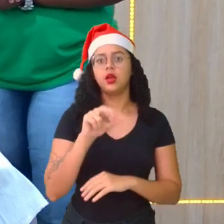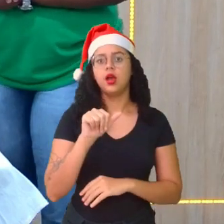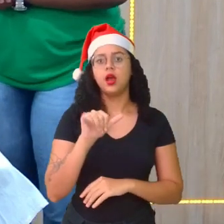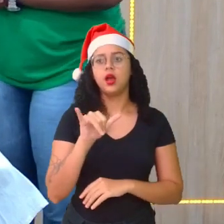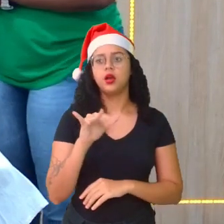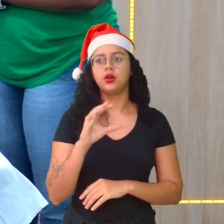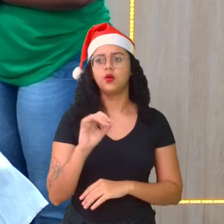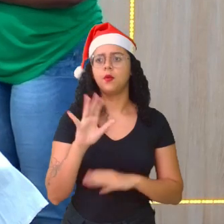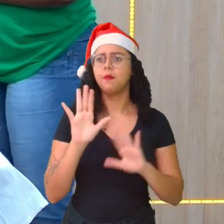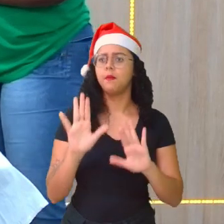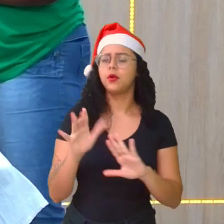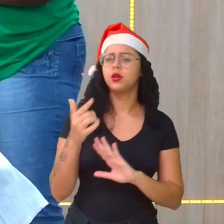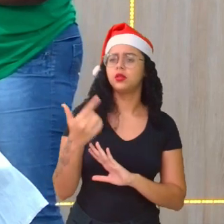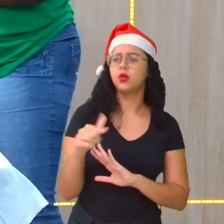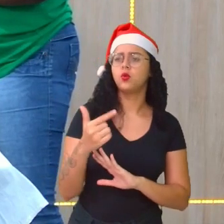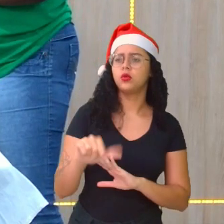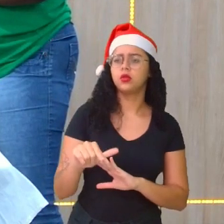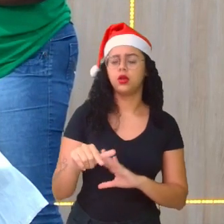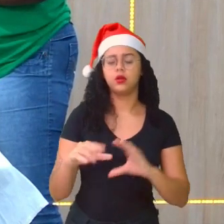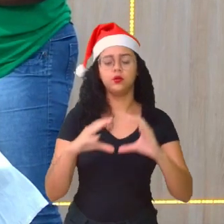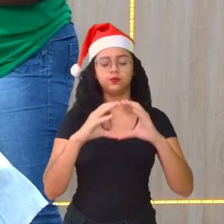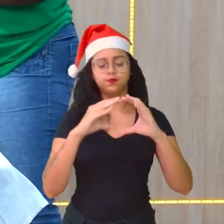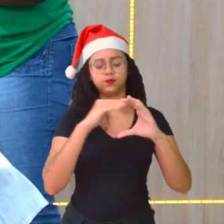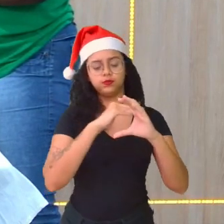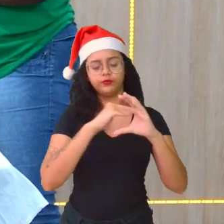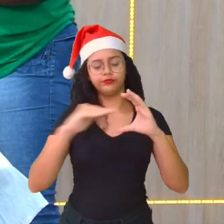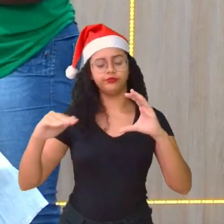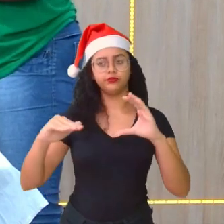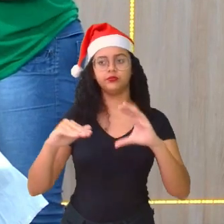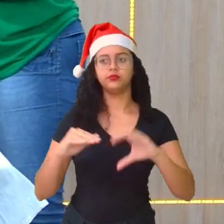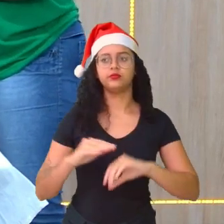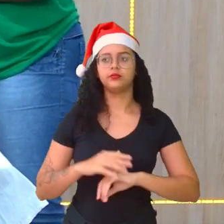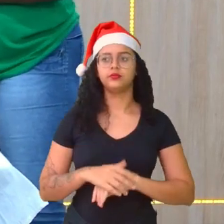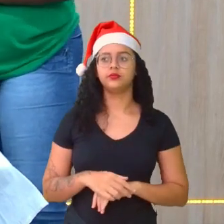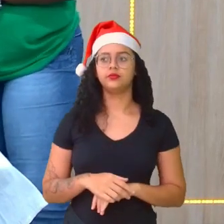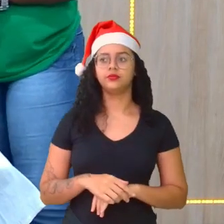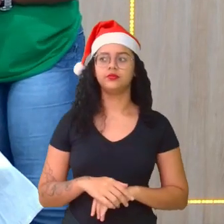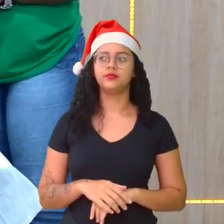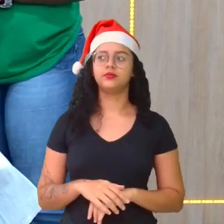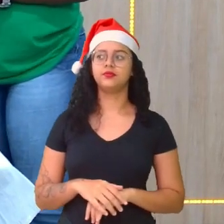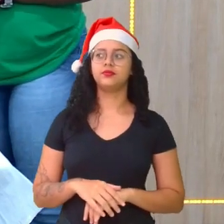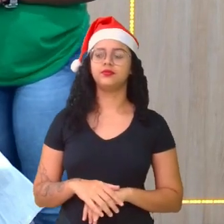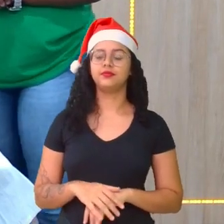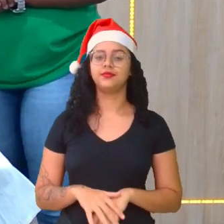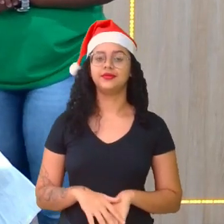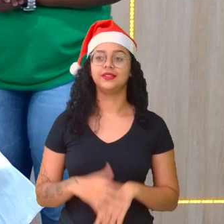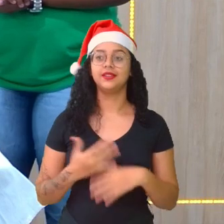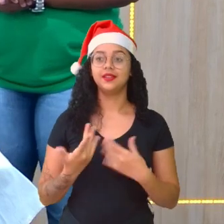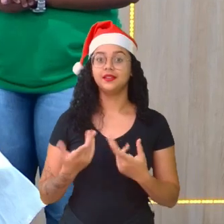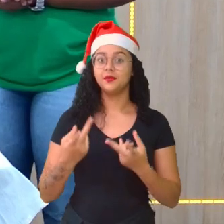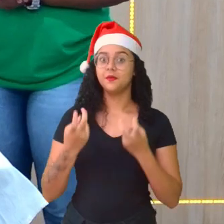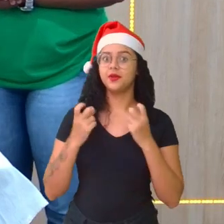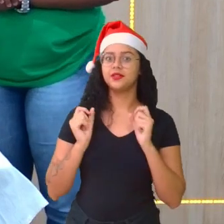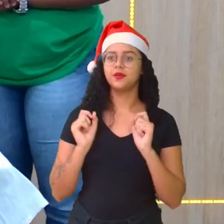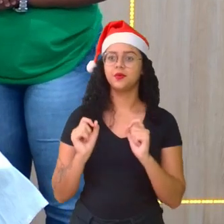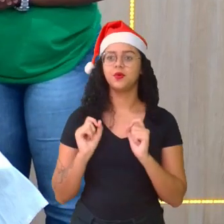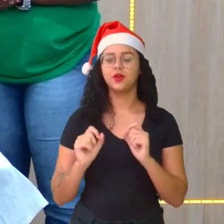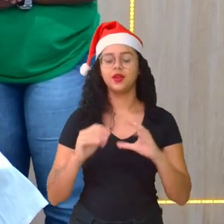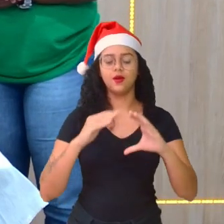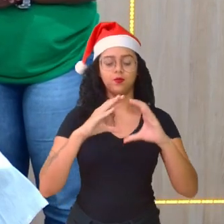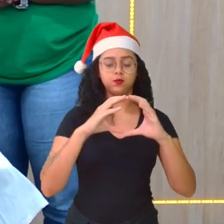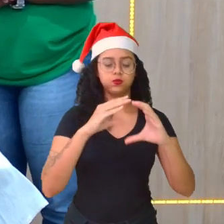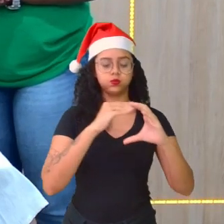raio, mas não tem um diâmetro. Ou tem, né? Porque 2 vezes o raio é o diâmetro. Olha! Então, observa que o diâmetro é o dobro